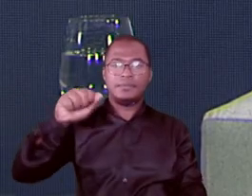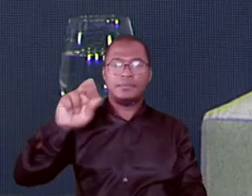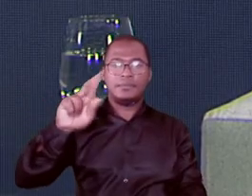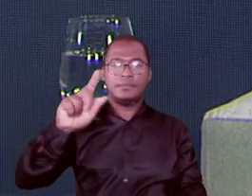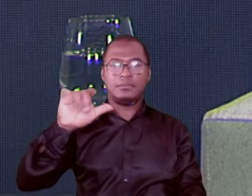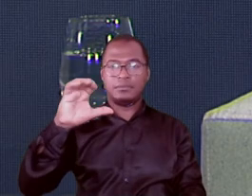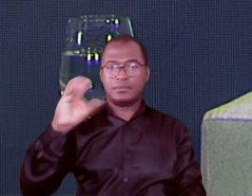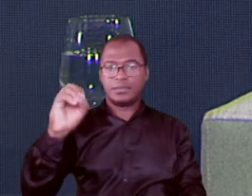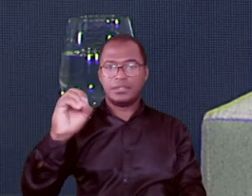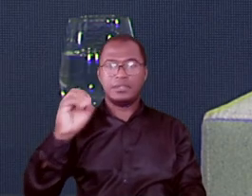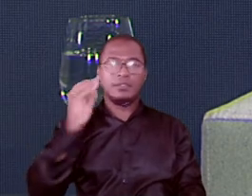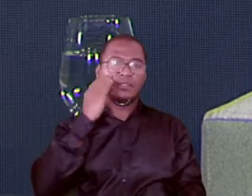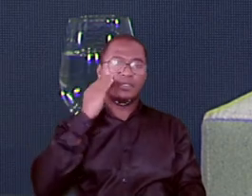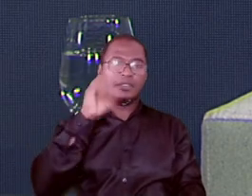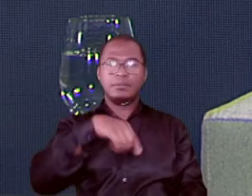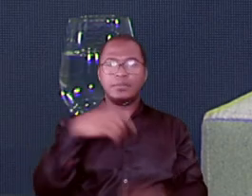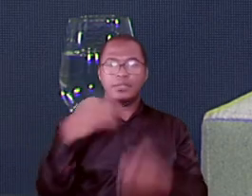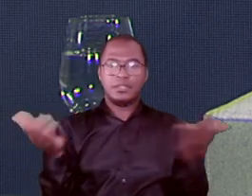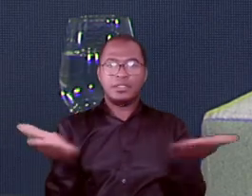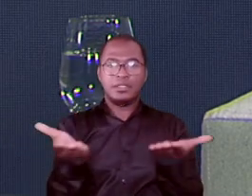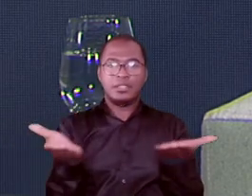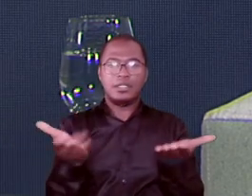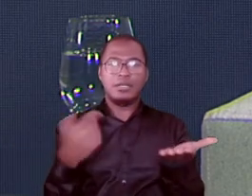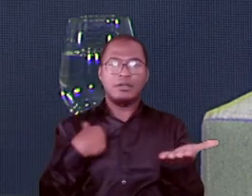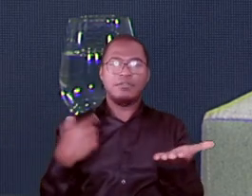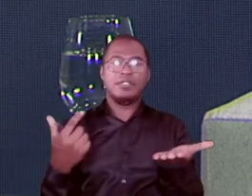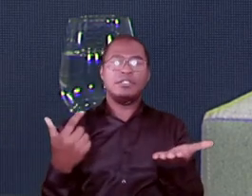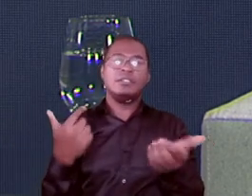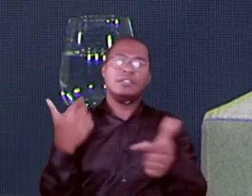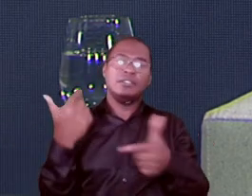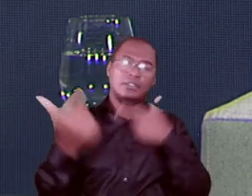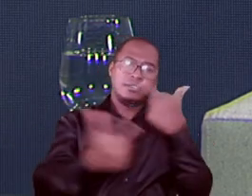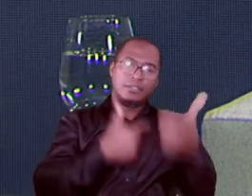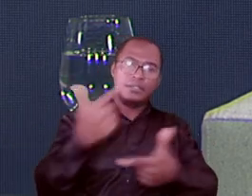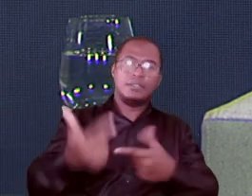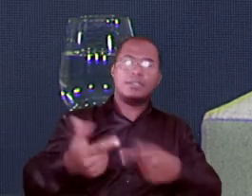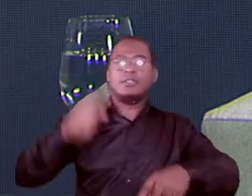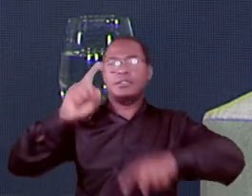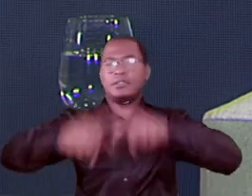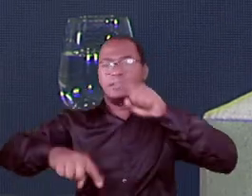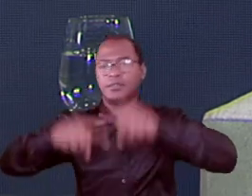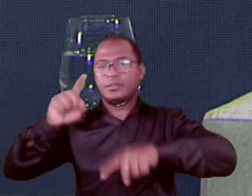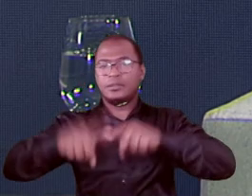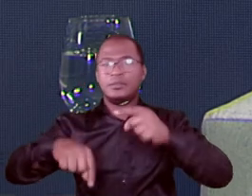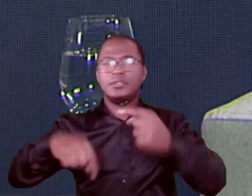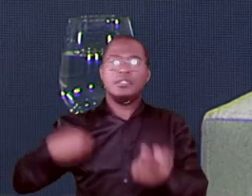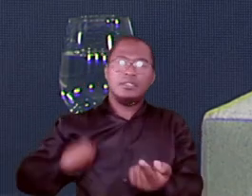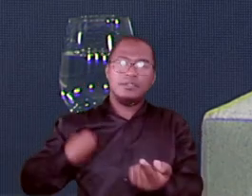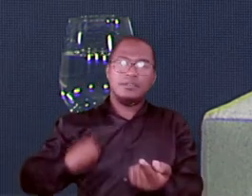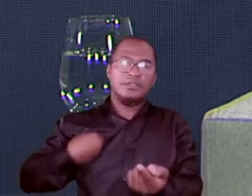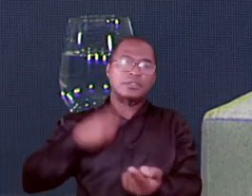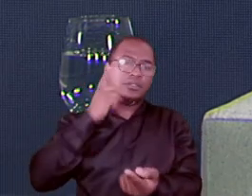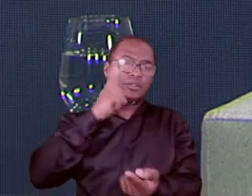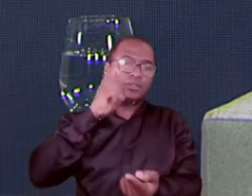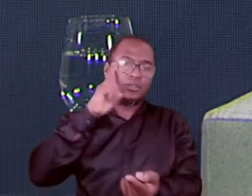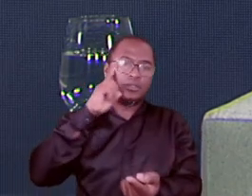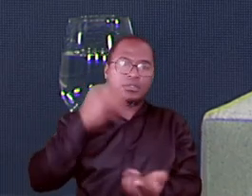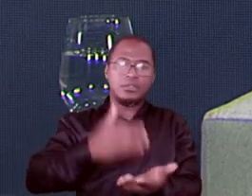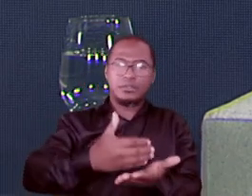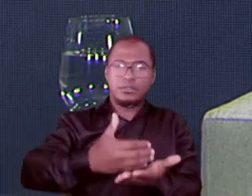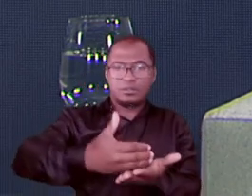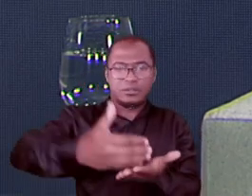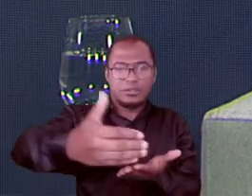que a oferta de produtos e serviços tá cada vez mais presente na vida das pessoas né é desde o wallets de